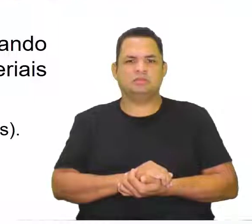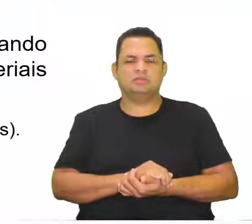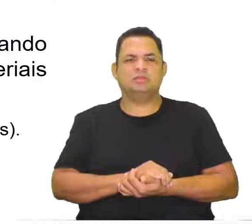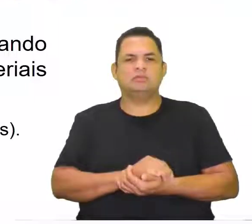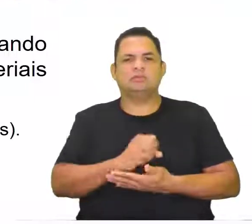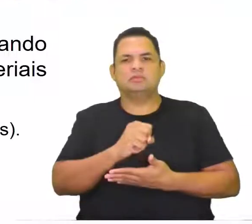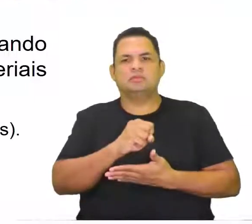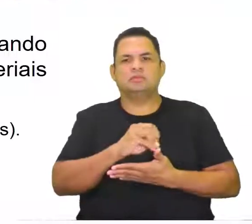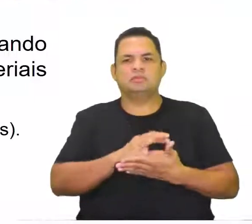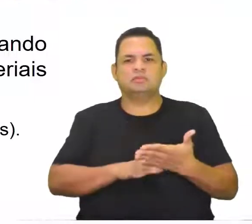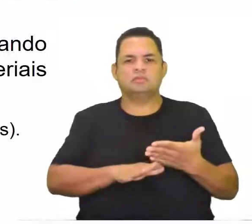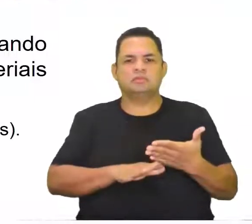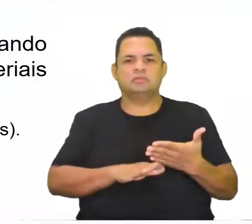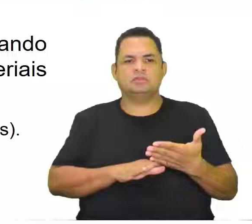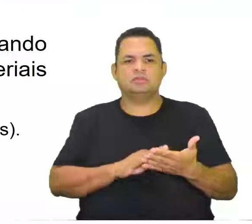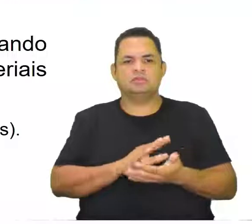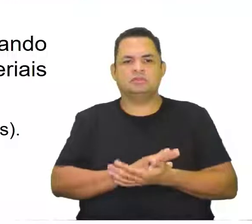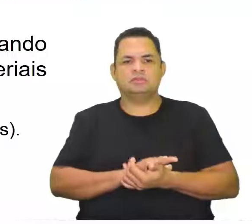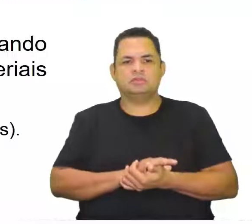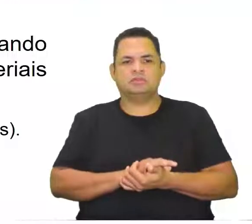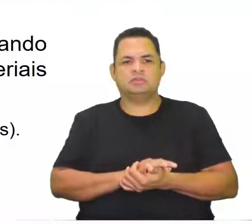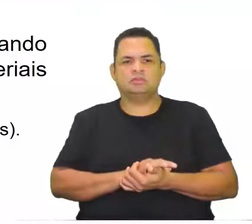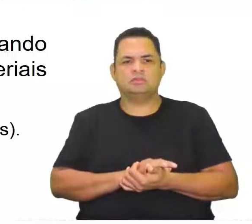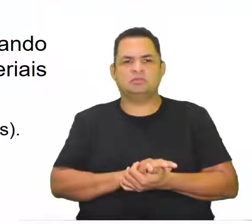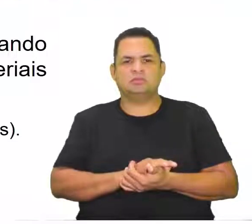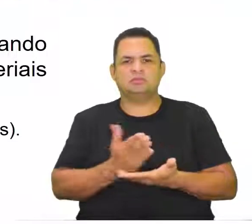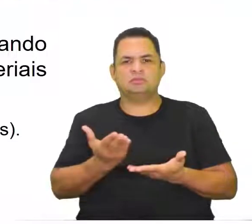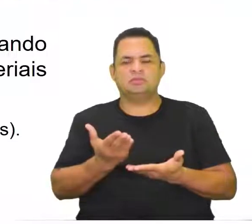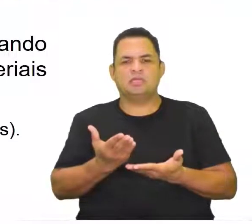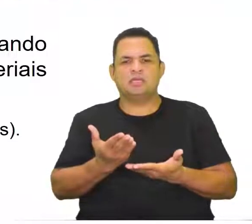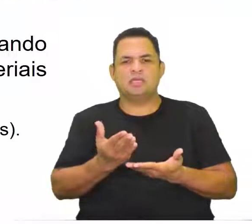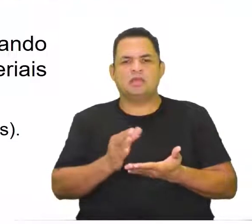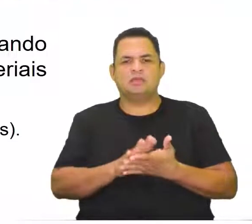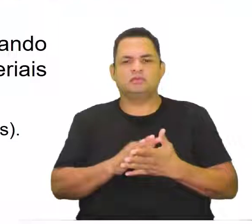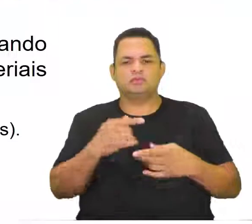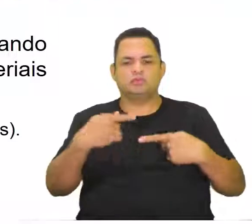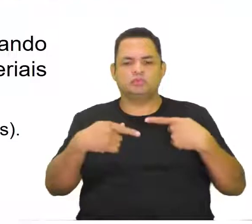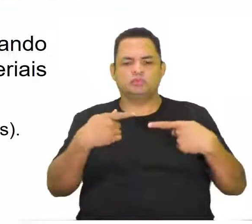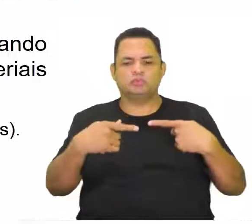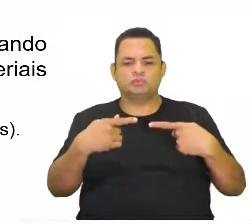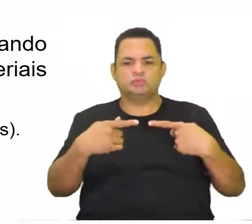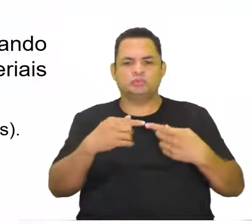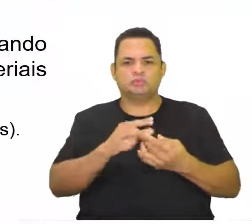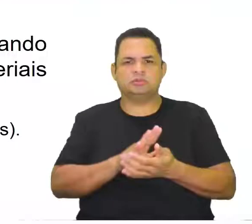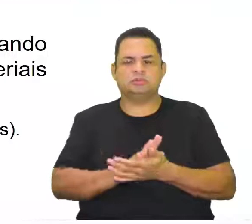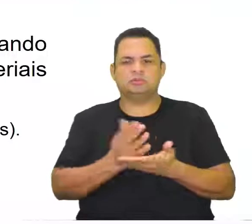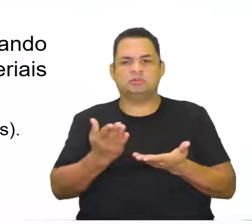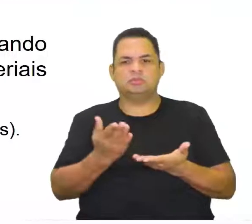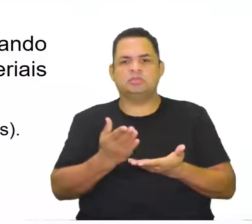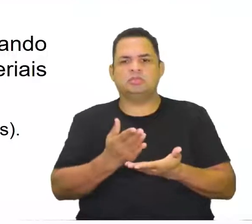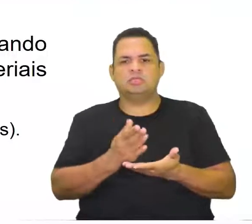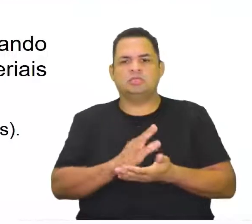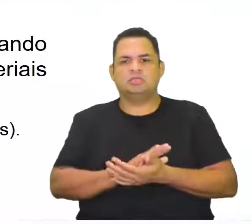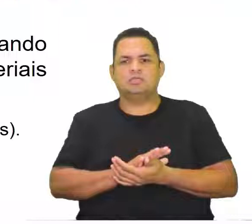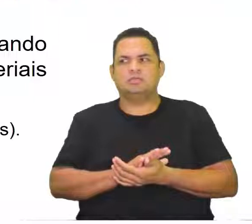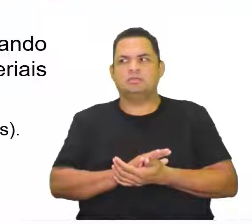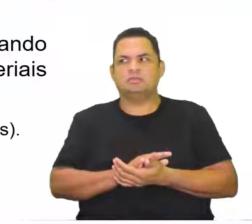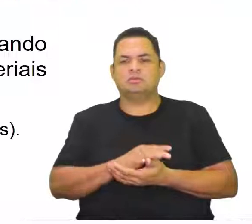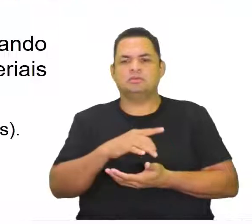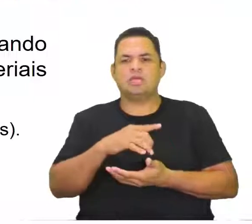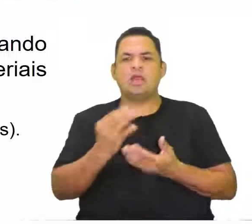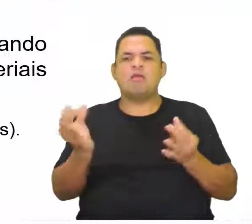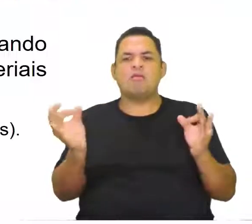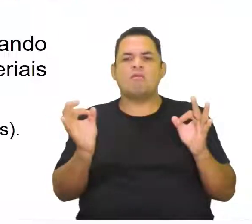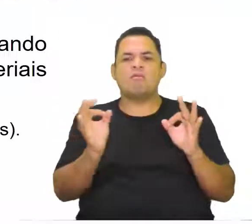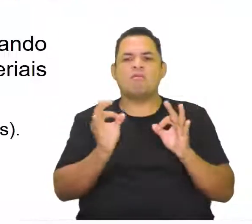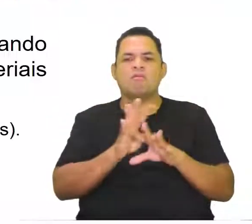A discussão dos problemas associados ao ELASTER, eu acho que é esse o nome, leva à conclusão